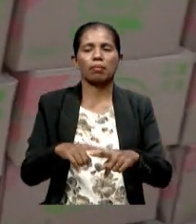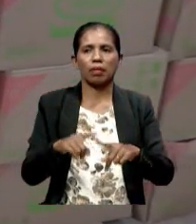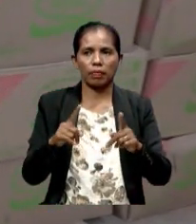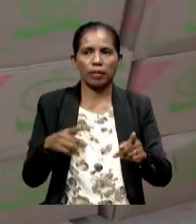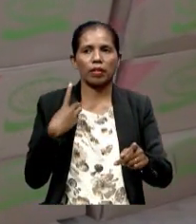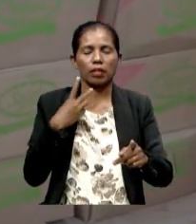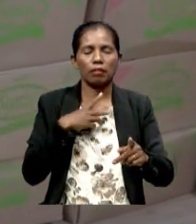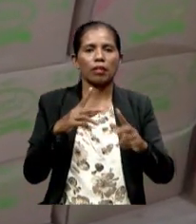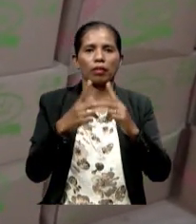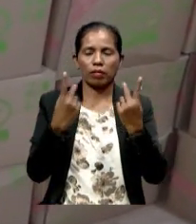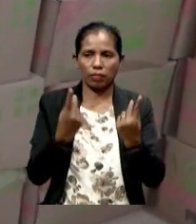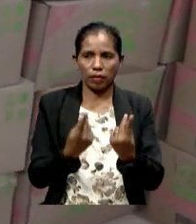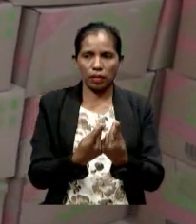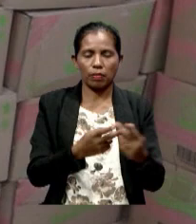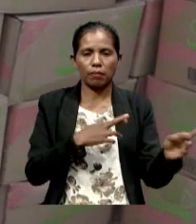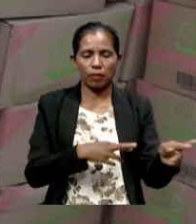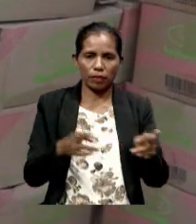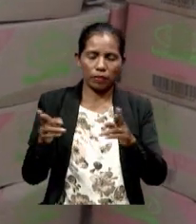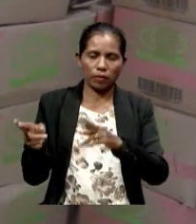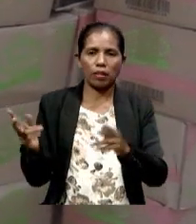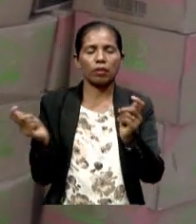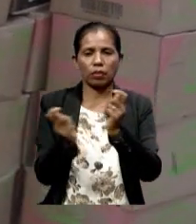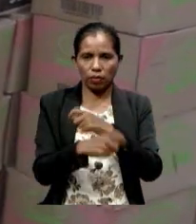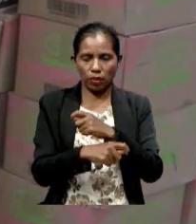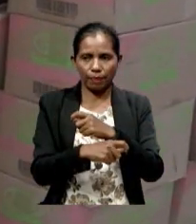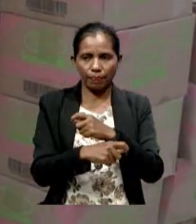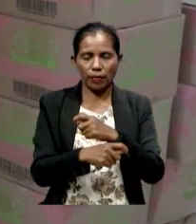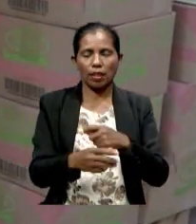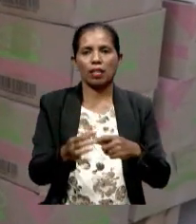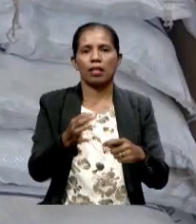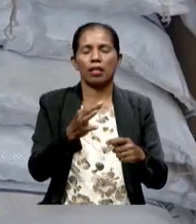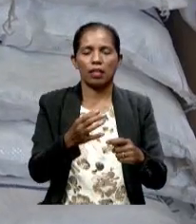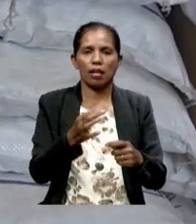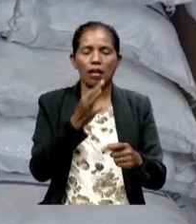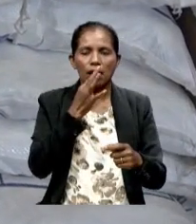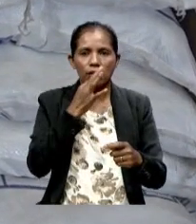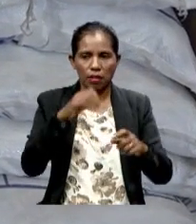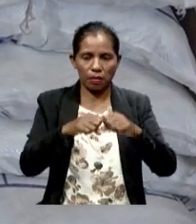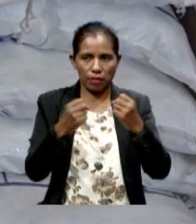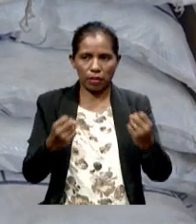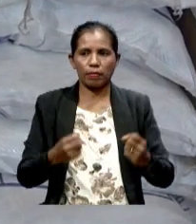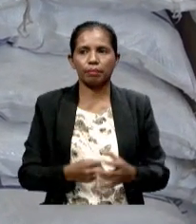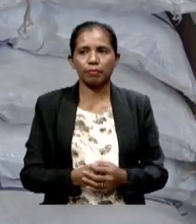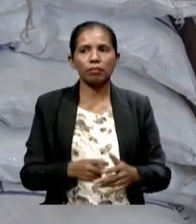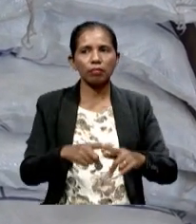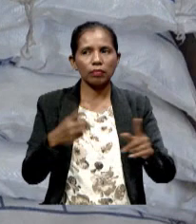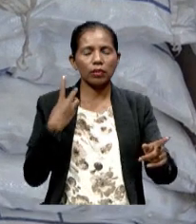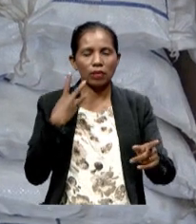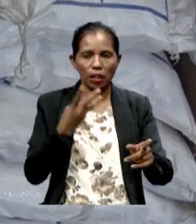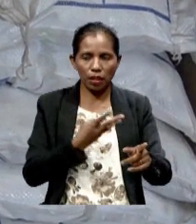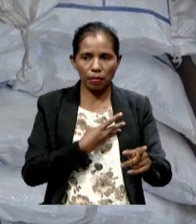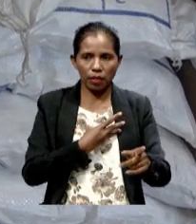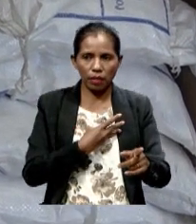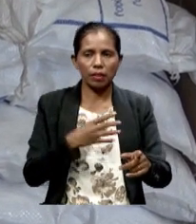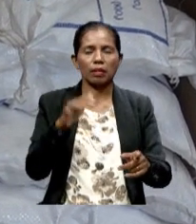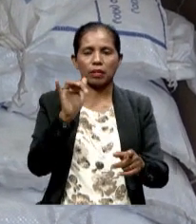minha companhia, pronto, a tu troca para o TV, a ti, tu vai estimular. Mas a mim, a negocia, depois se a mim